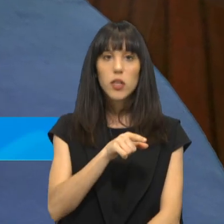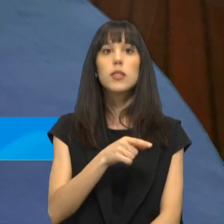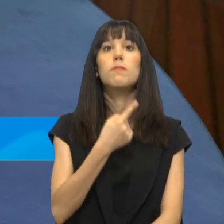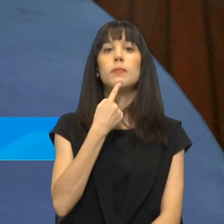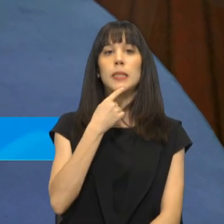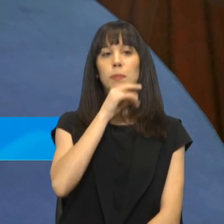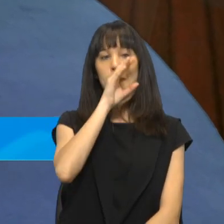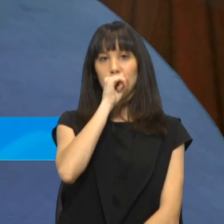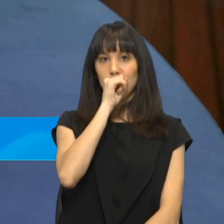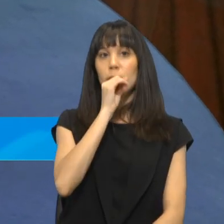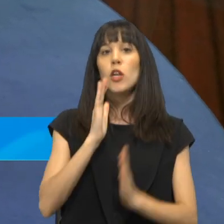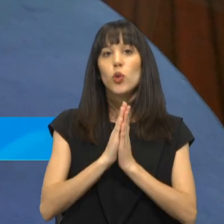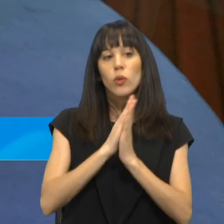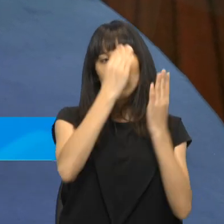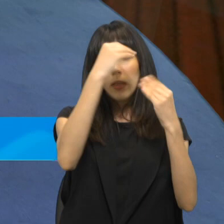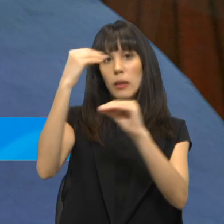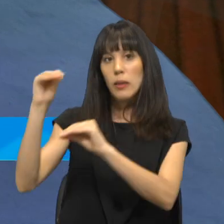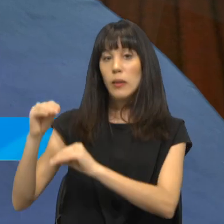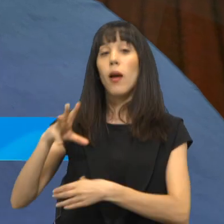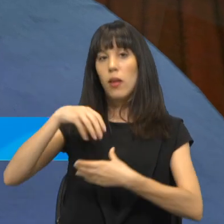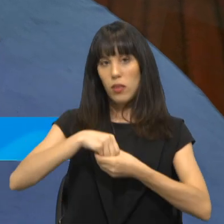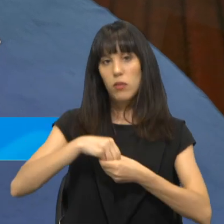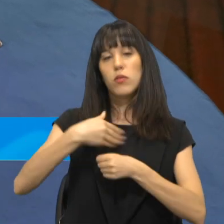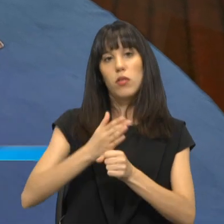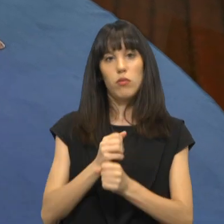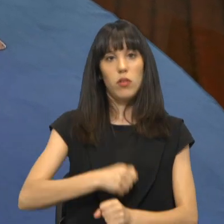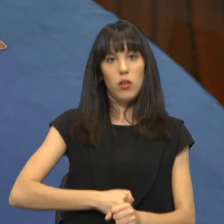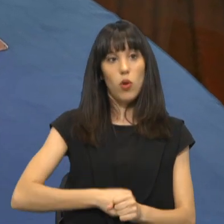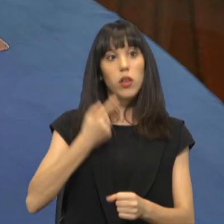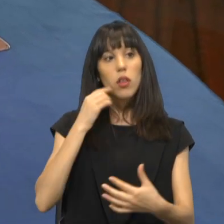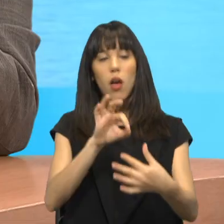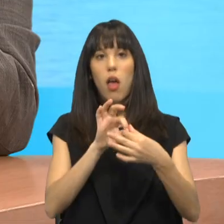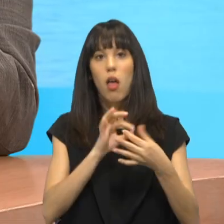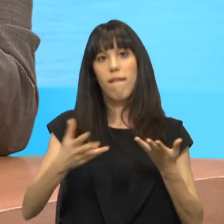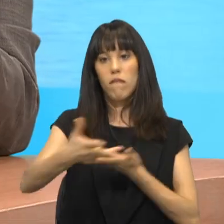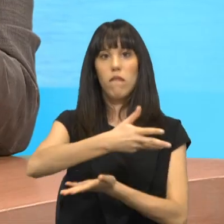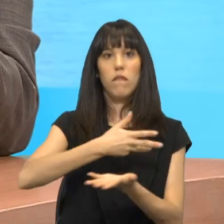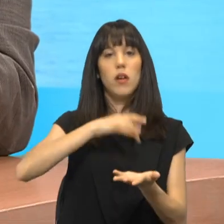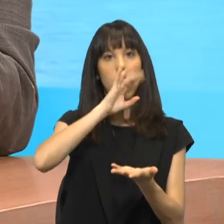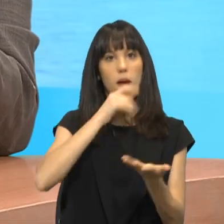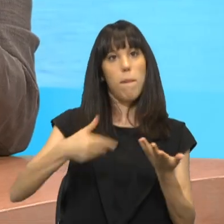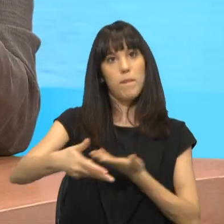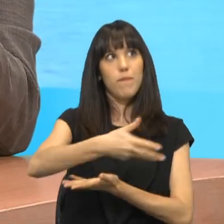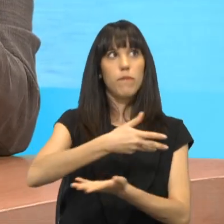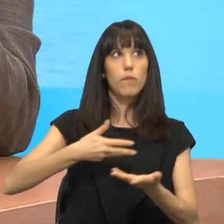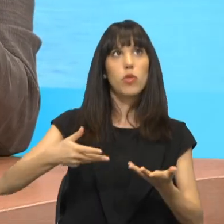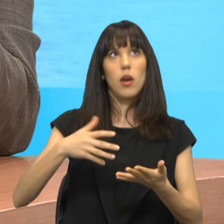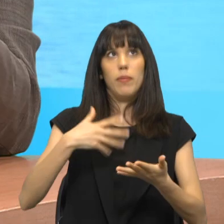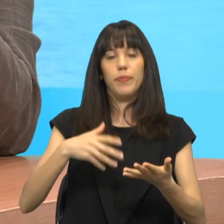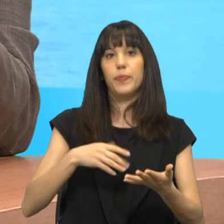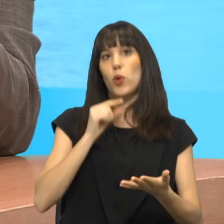doutrinal muito importante para os setores católicos que se envolvem nesta, vamos-lhe